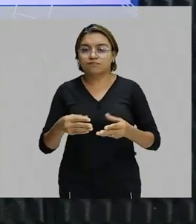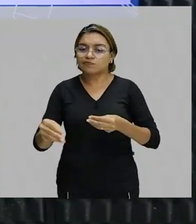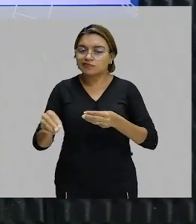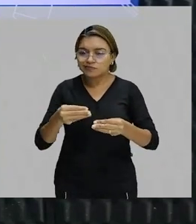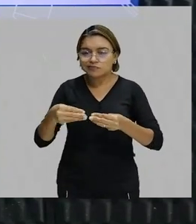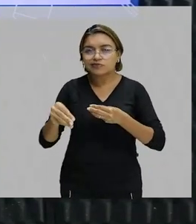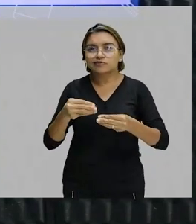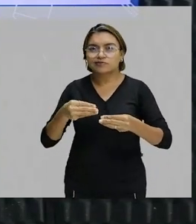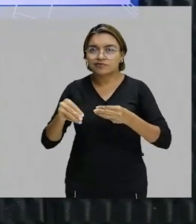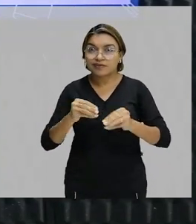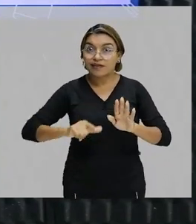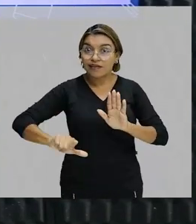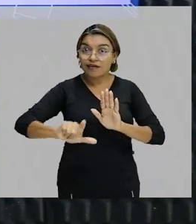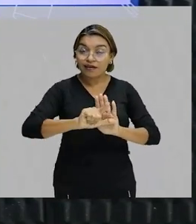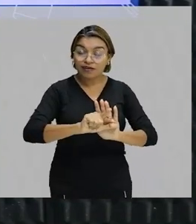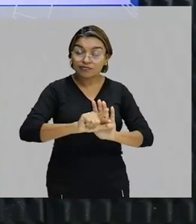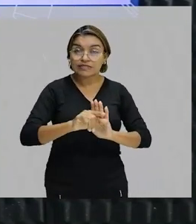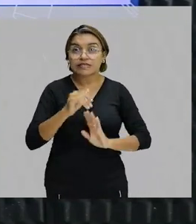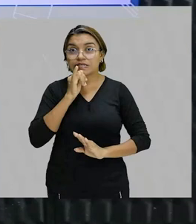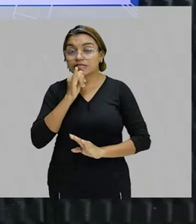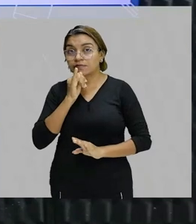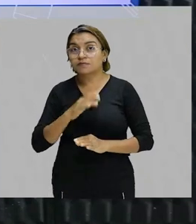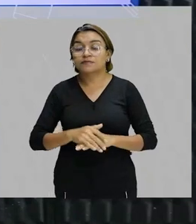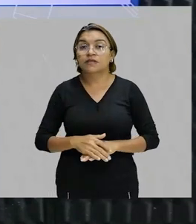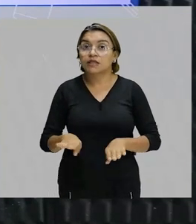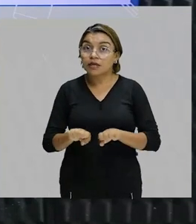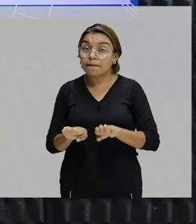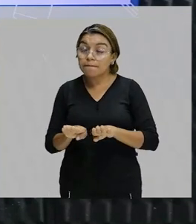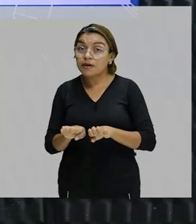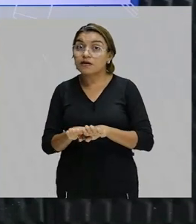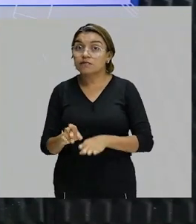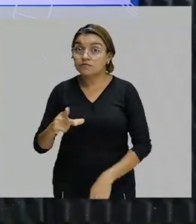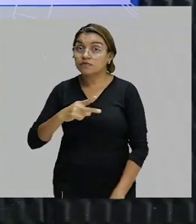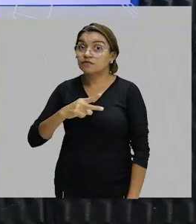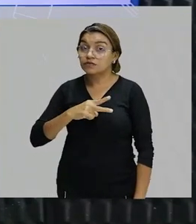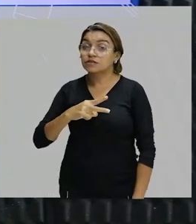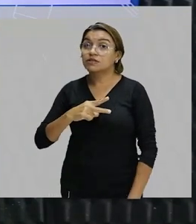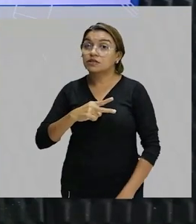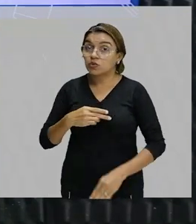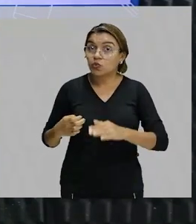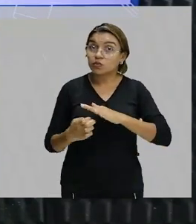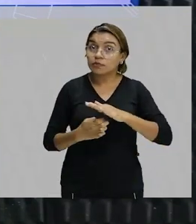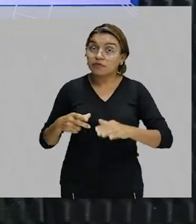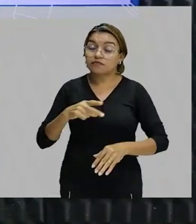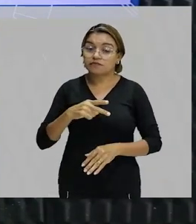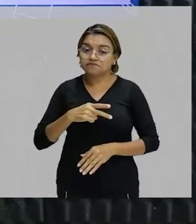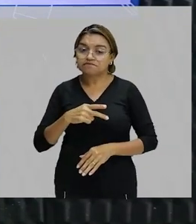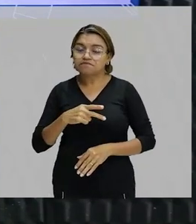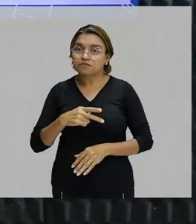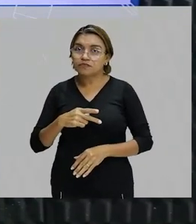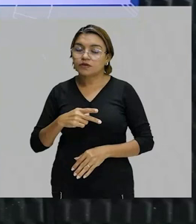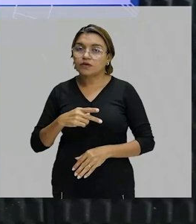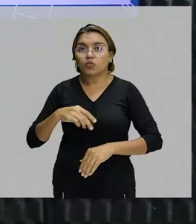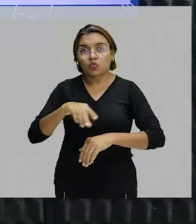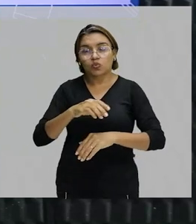de flexibilizações legais incluindo as privatizações que são obviamente comandadas pelo Estado tá são feitas pelo